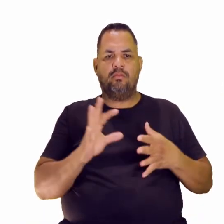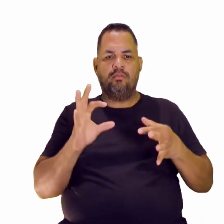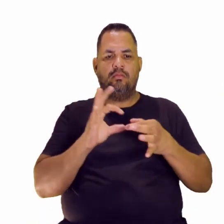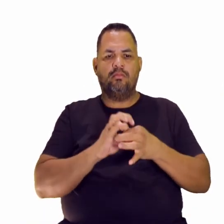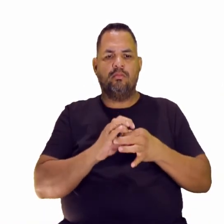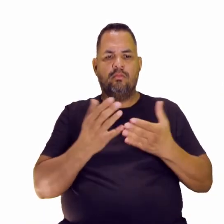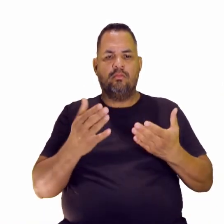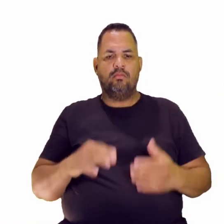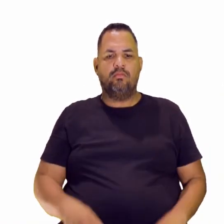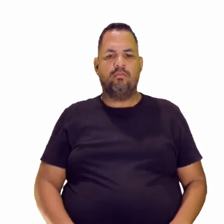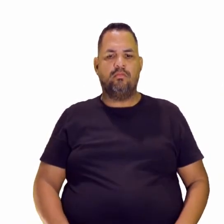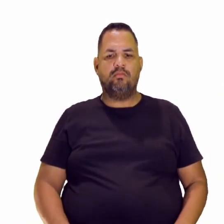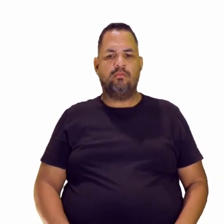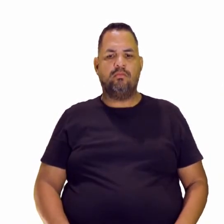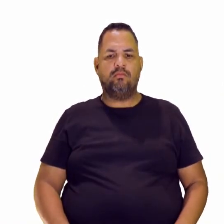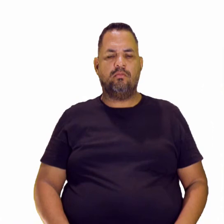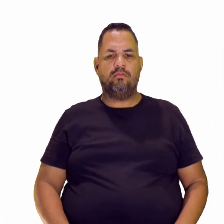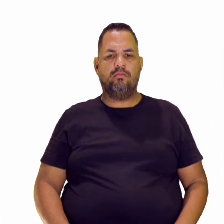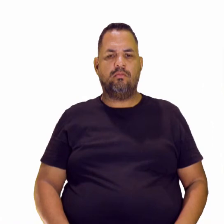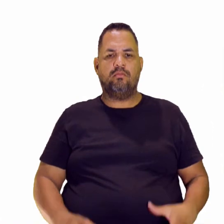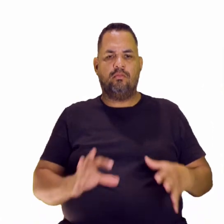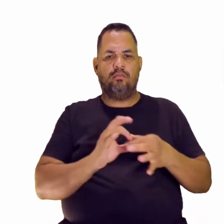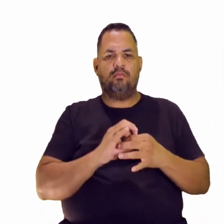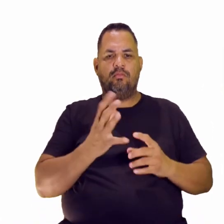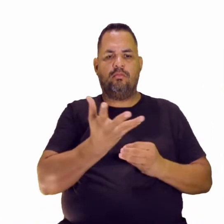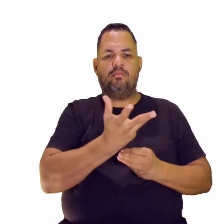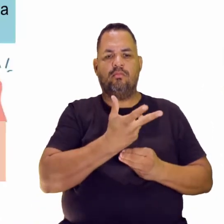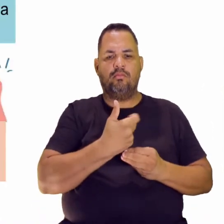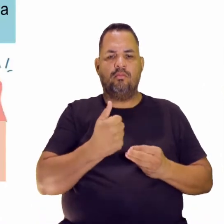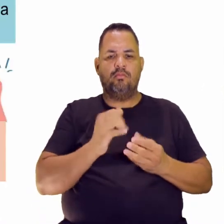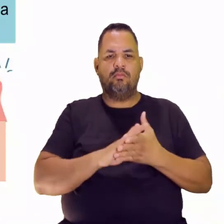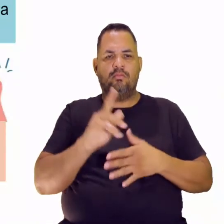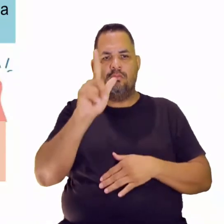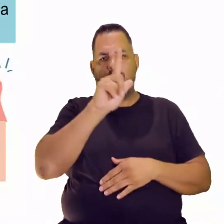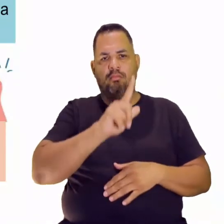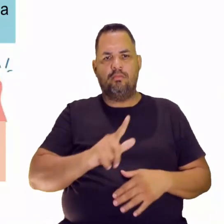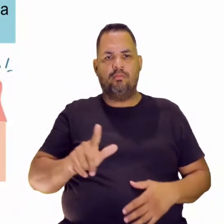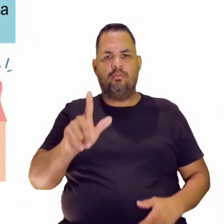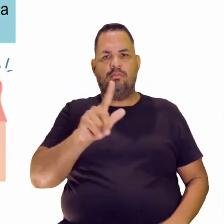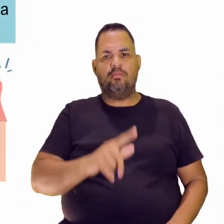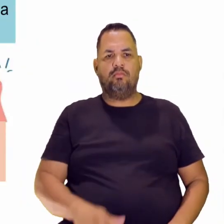conexões entre a arte e a literatura.